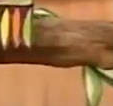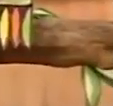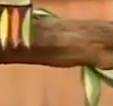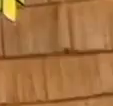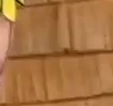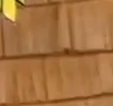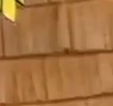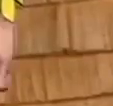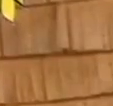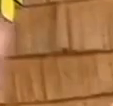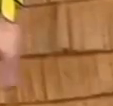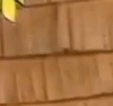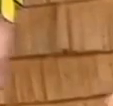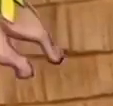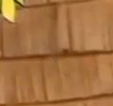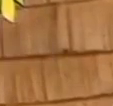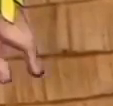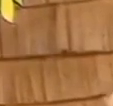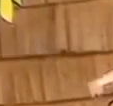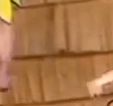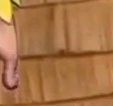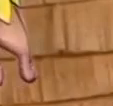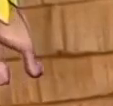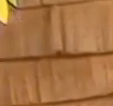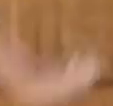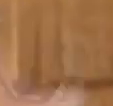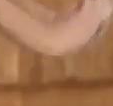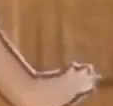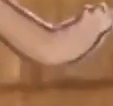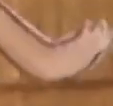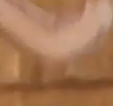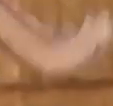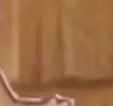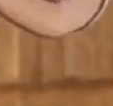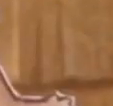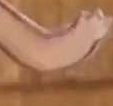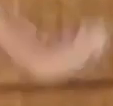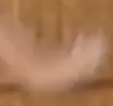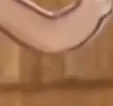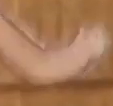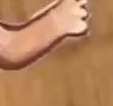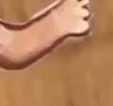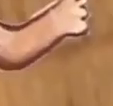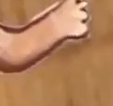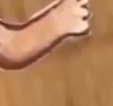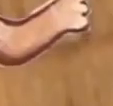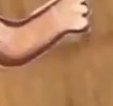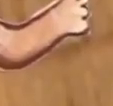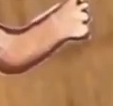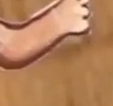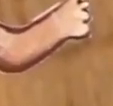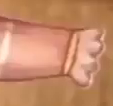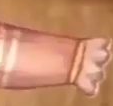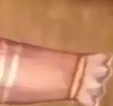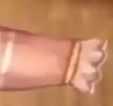as Índias encontrar. Para as Índias, mas as Índias estavam